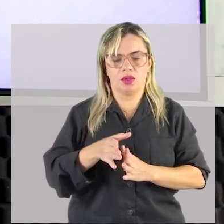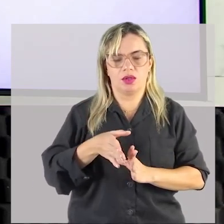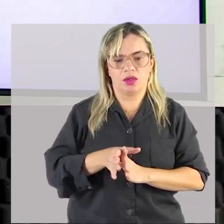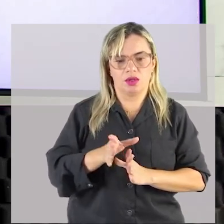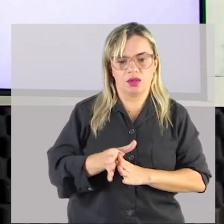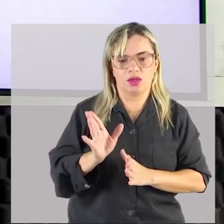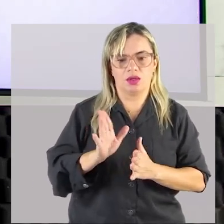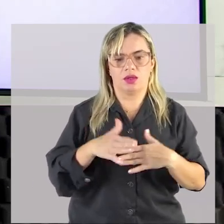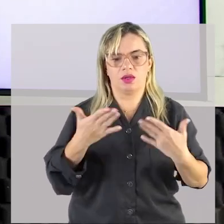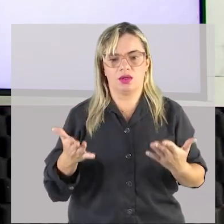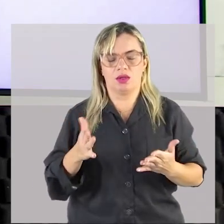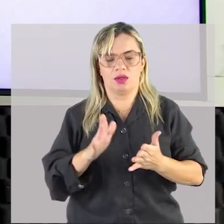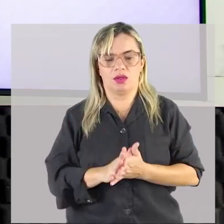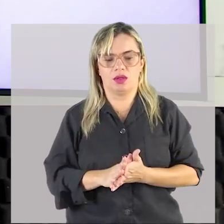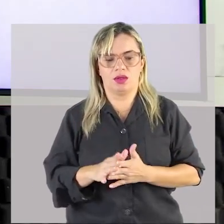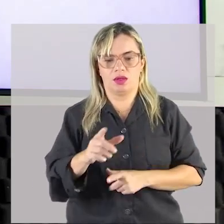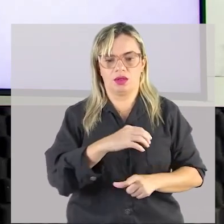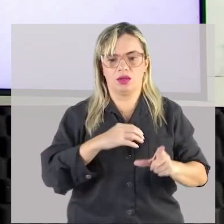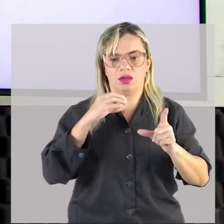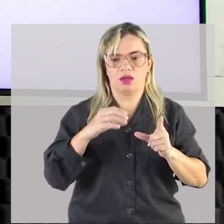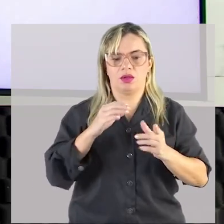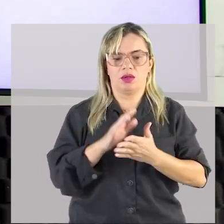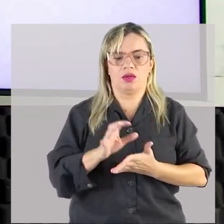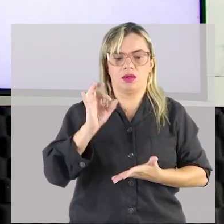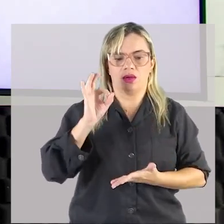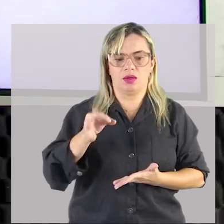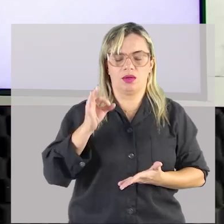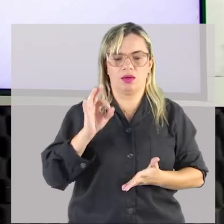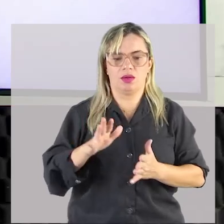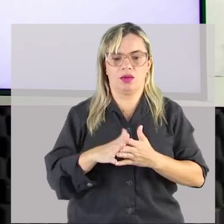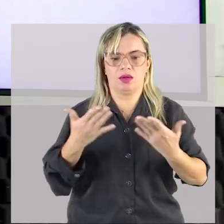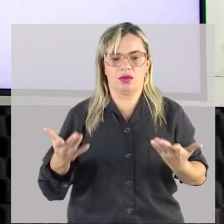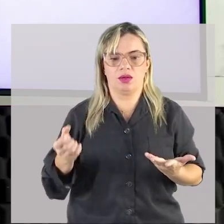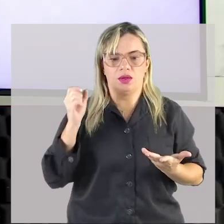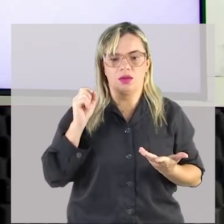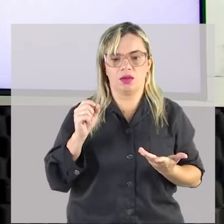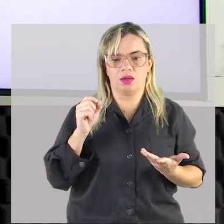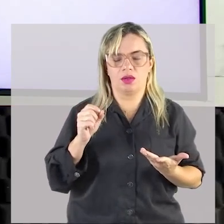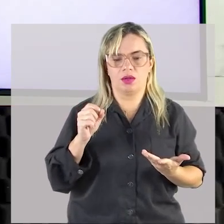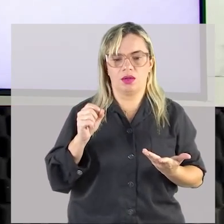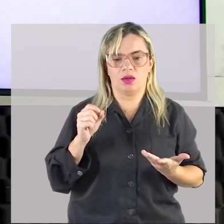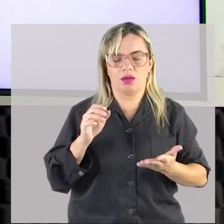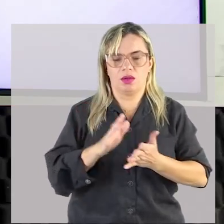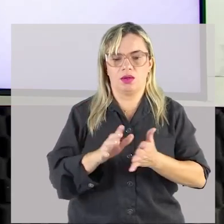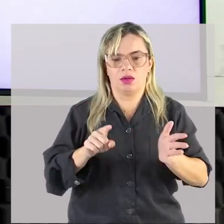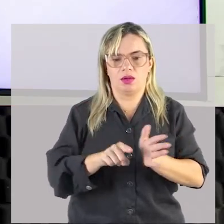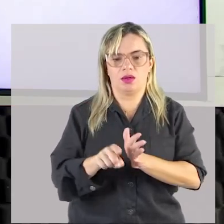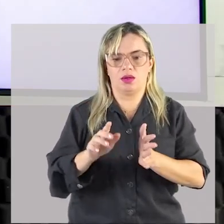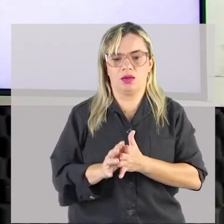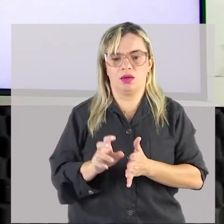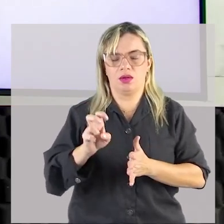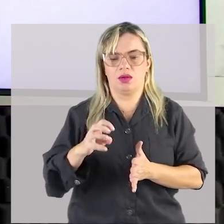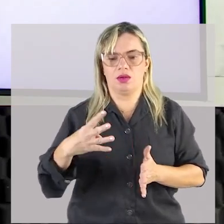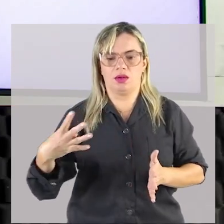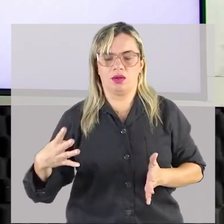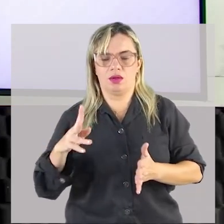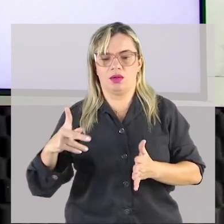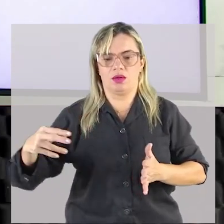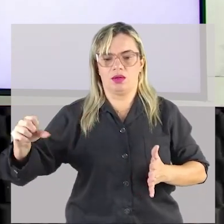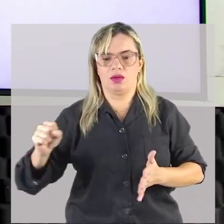bom? Então, letra C, nastismo. E a questão 54 do